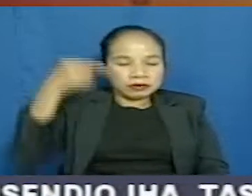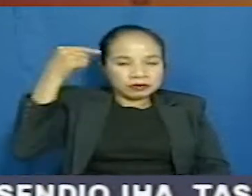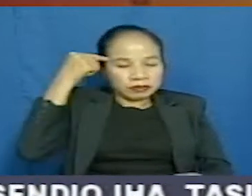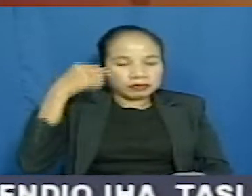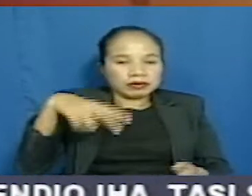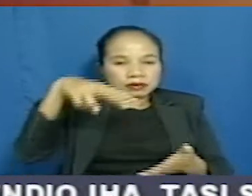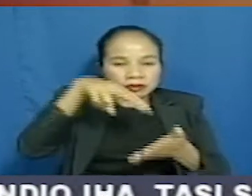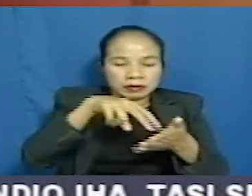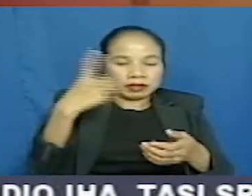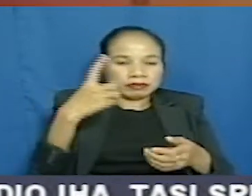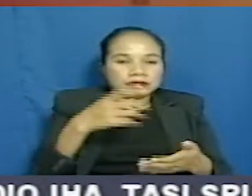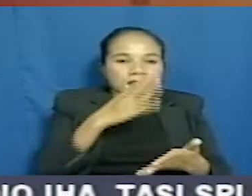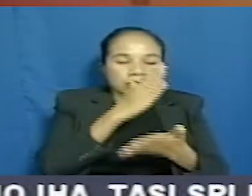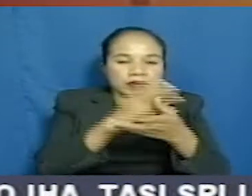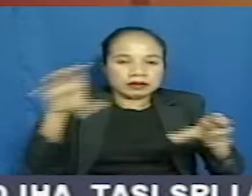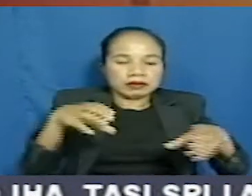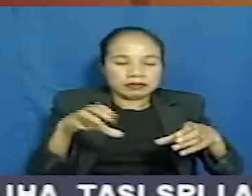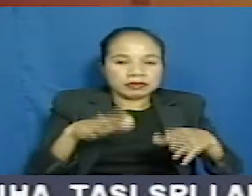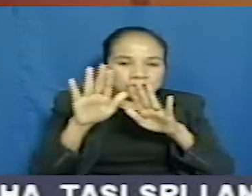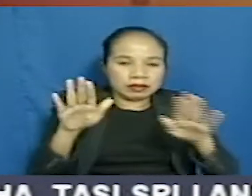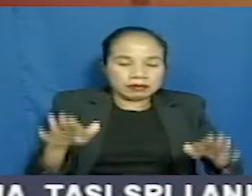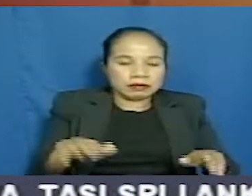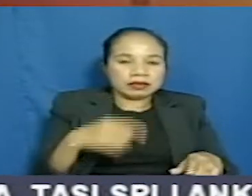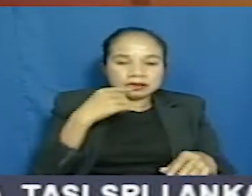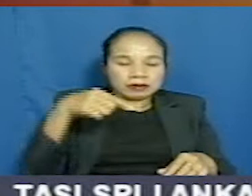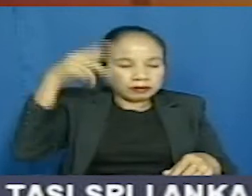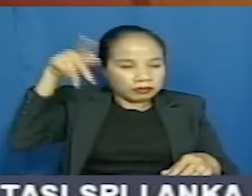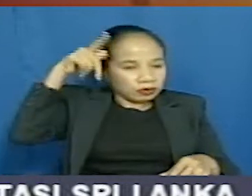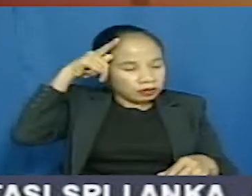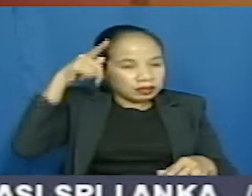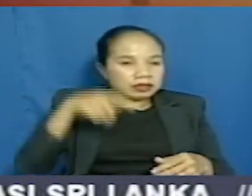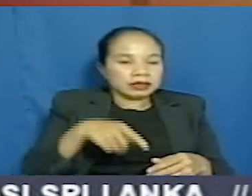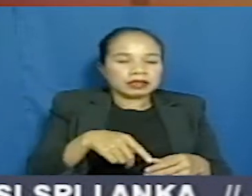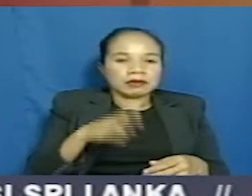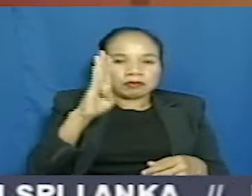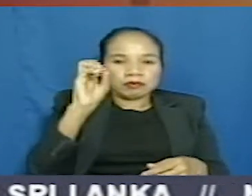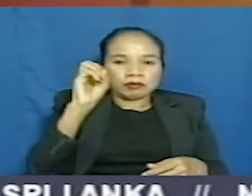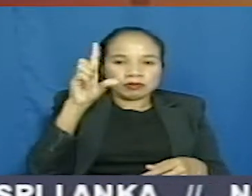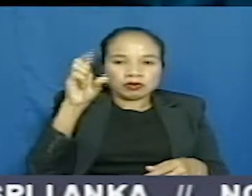Governo luta na FAT em ato combate ao trabalho infantil e se reforma política, Bolsa da Mãe.